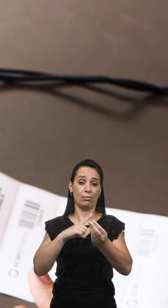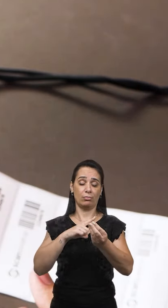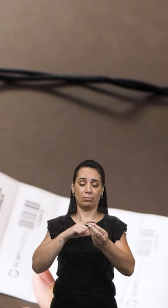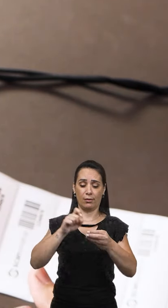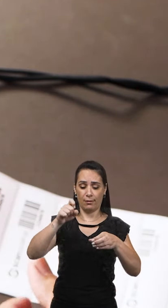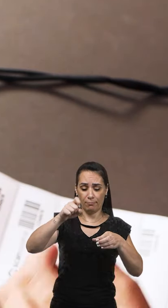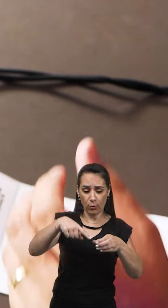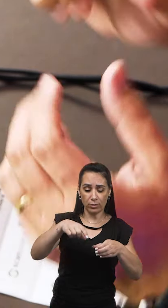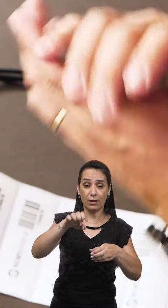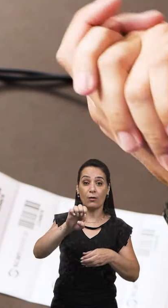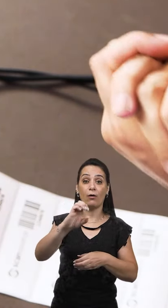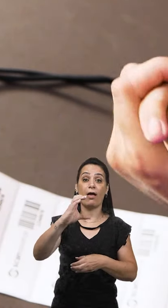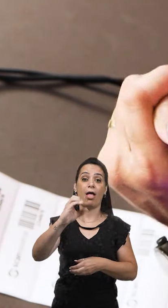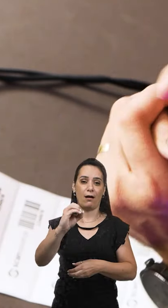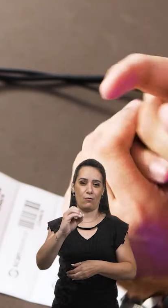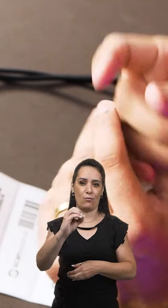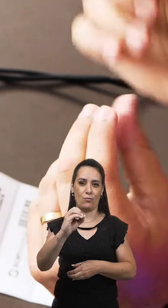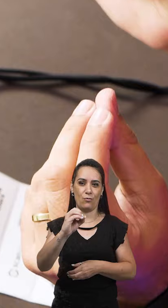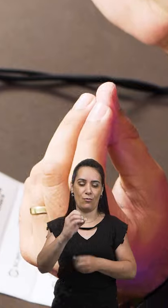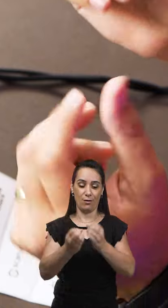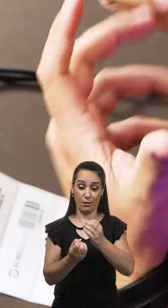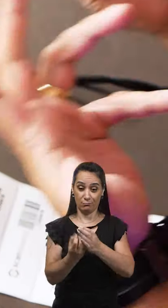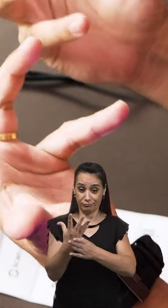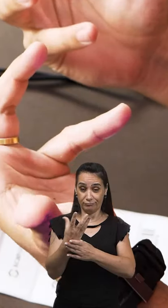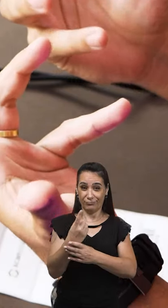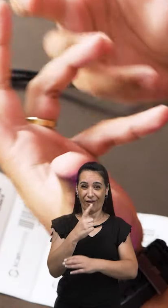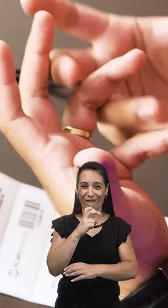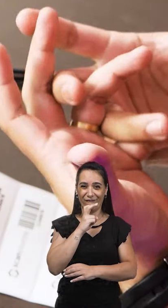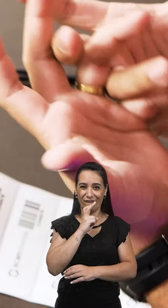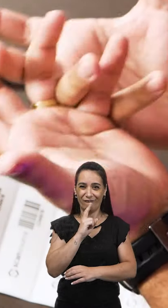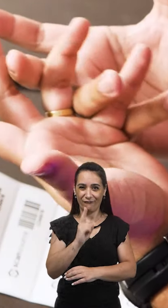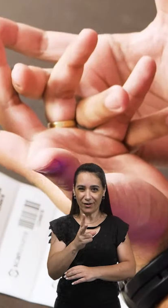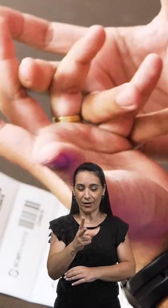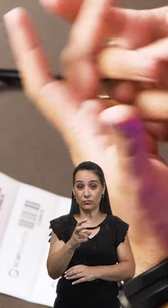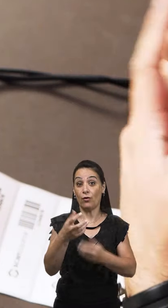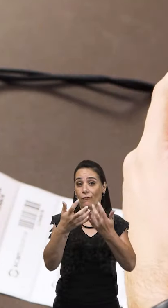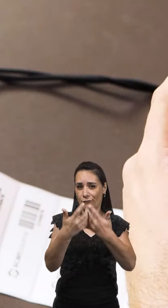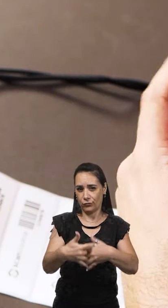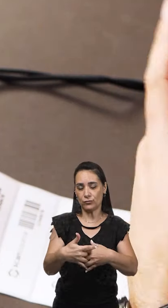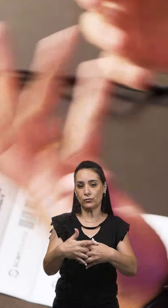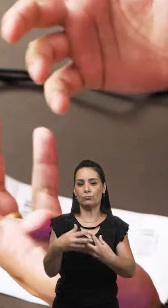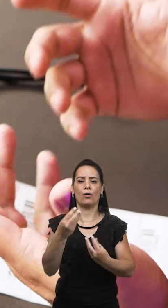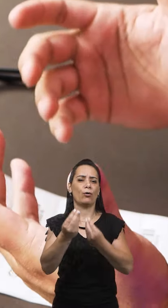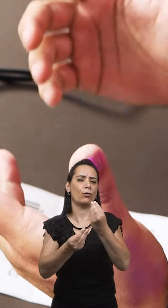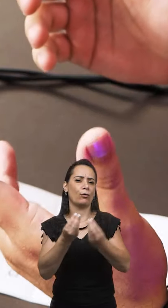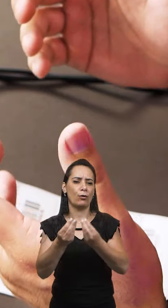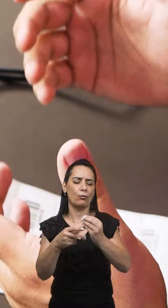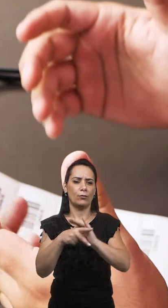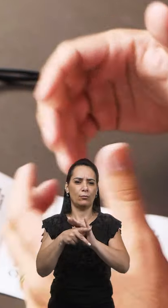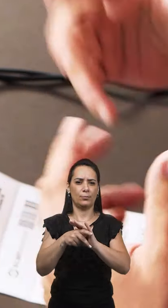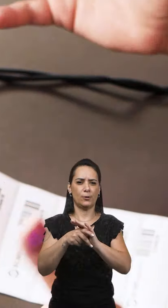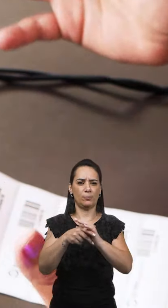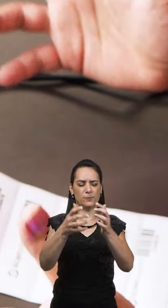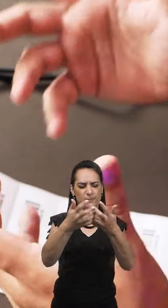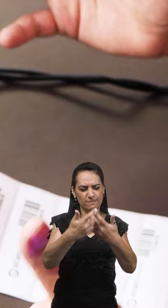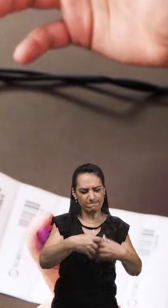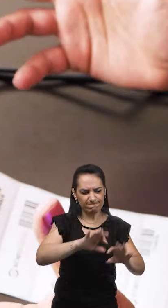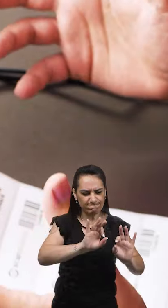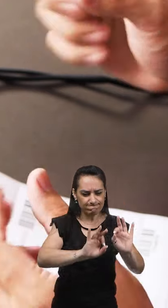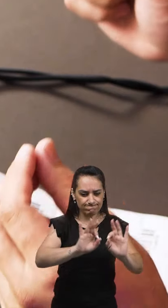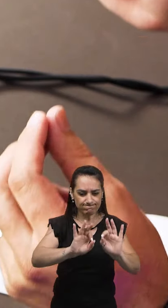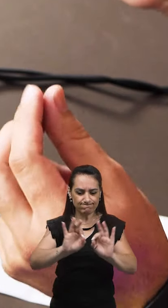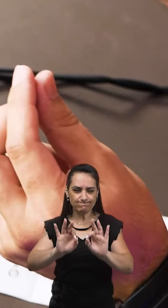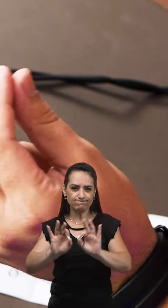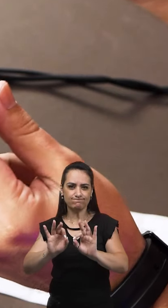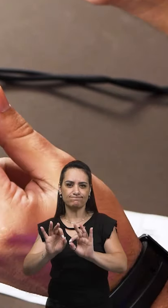tem esse botão Eco, que nesse caso ele está ativo. O que é esse botão Eco? Ele vai permitir com que a gente faça uma